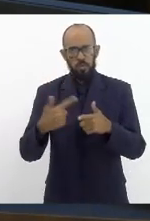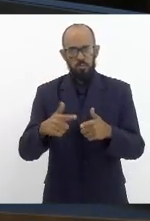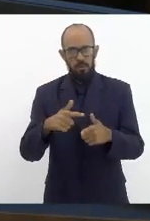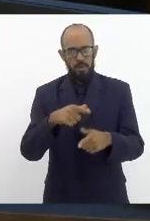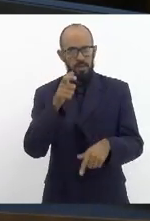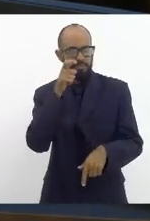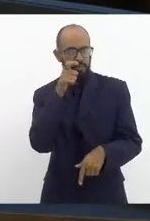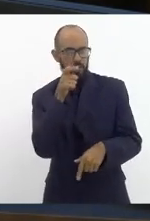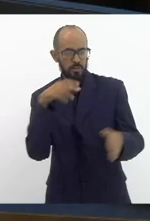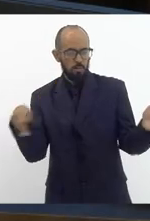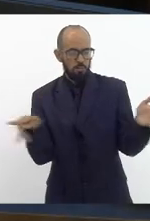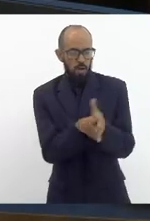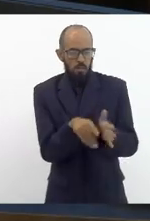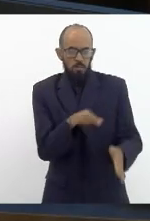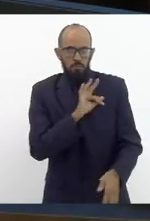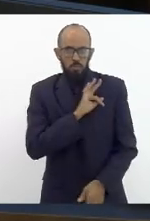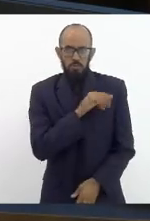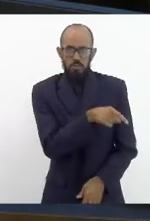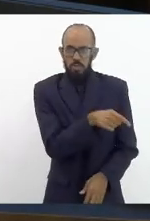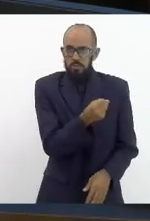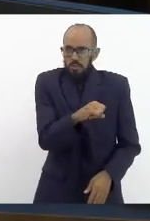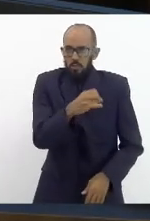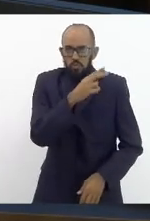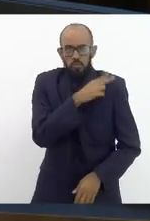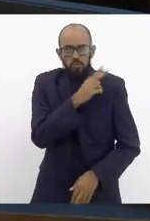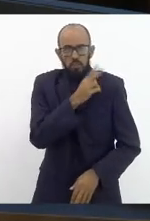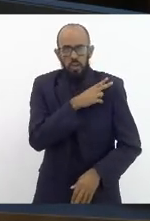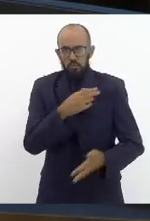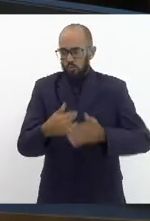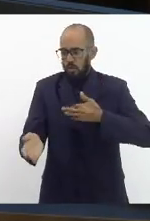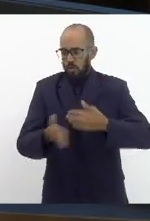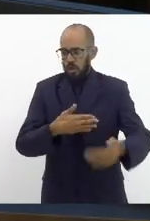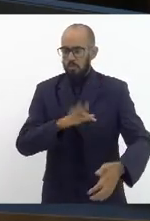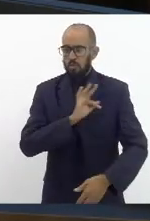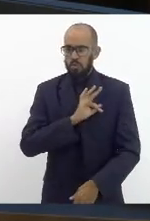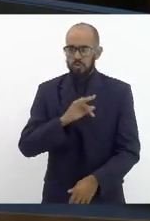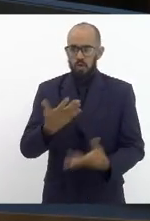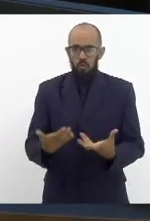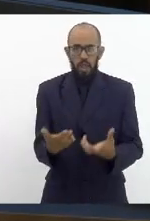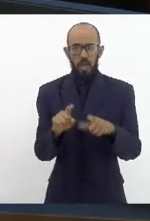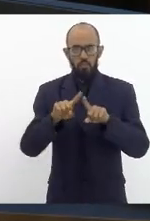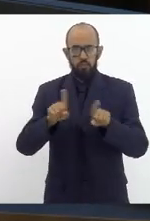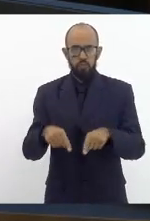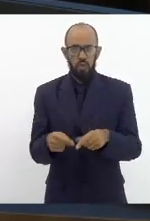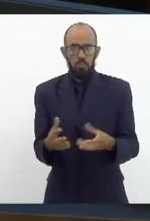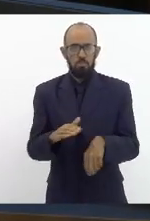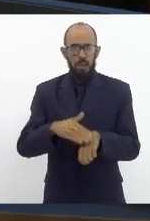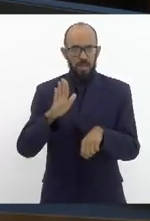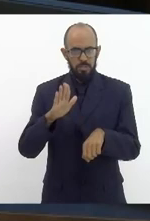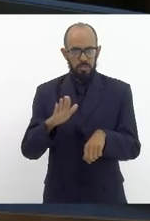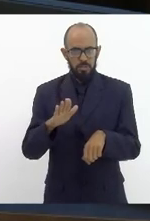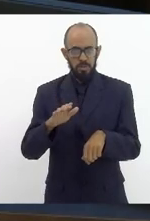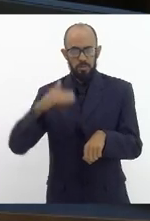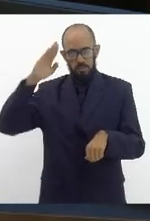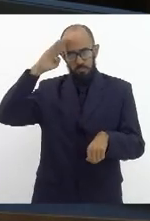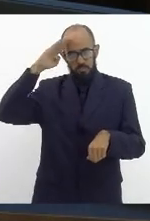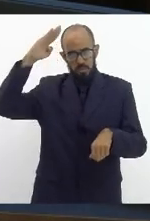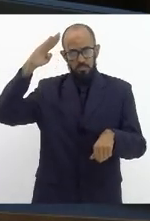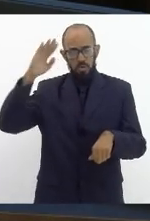Civil. Se eu sou chefe de qualquer polícia, eu quero um efetivo grande, ainda mais numa